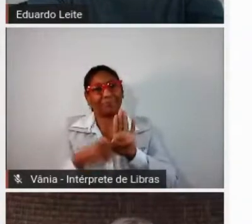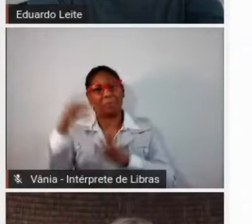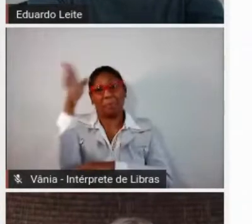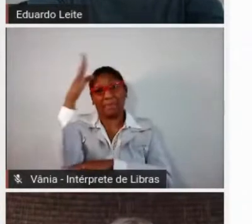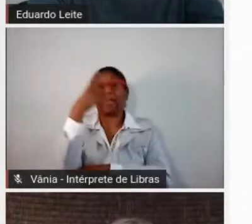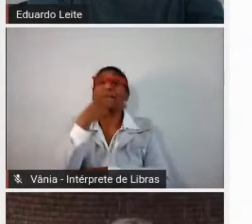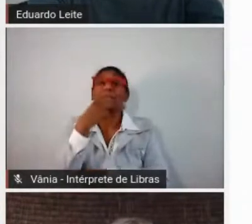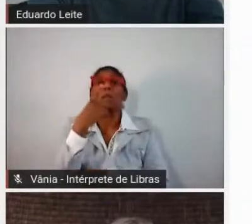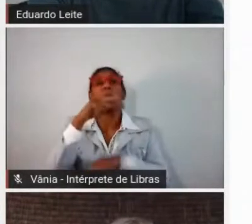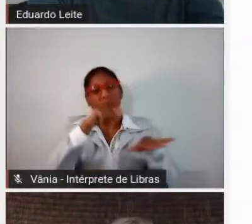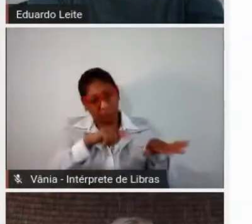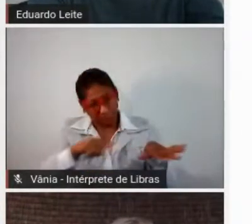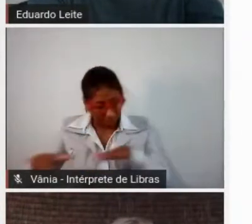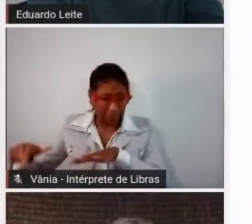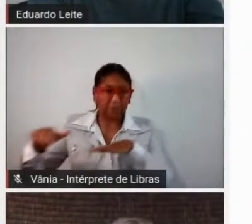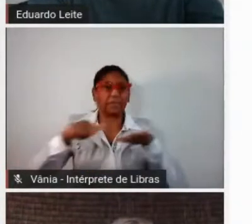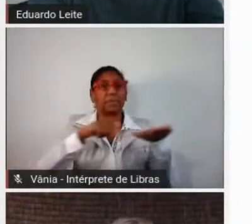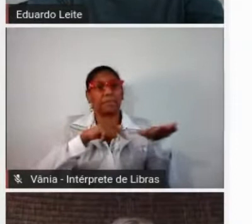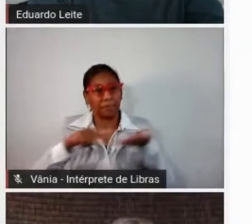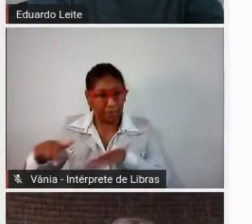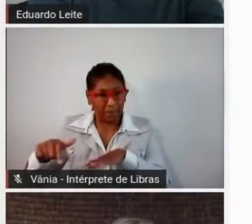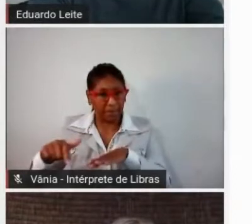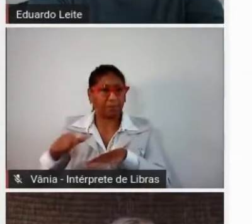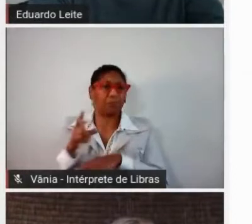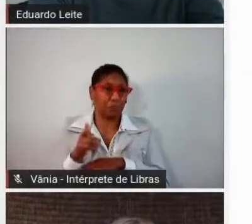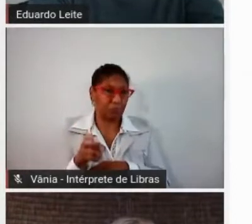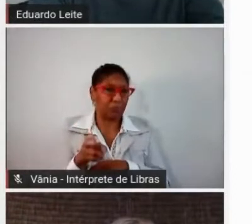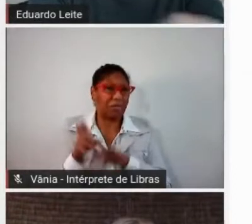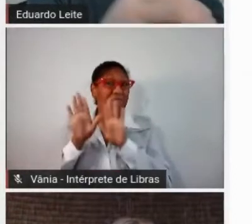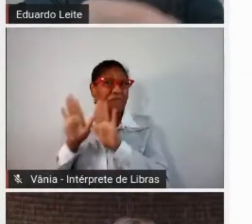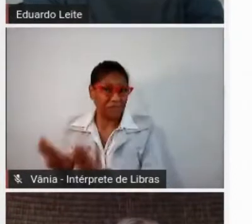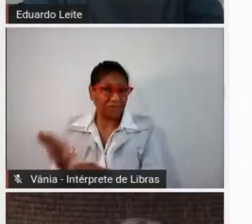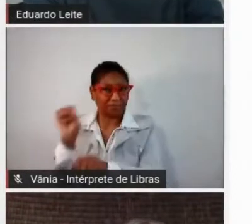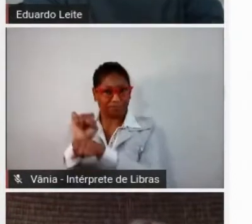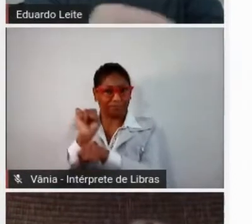vermelhas consecutivas demandarem que fiquem,